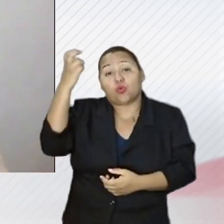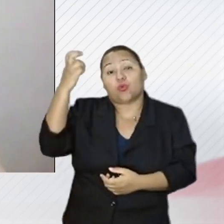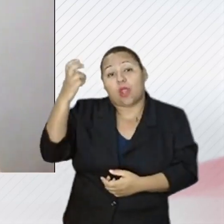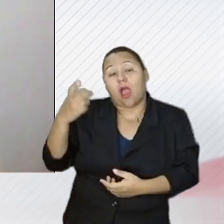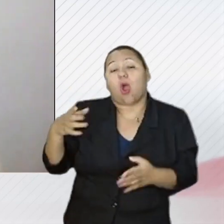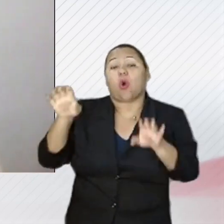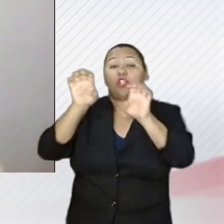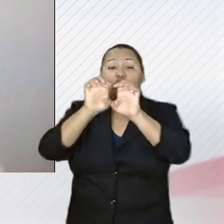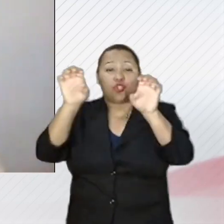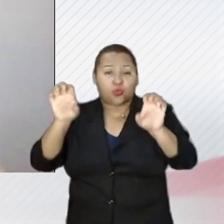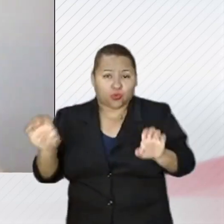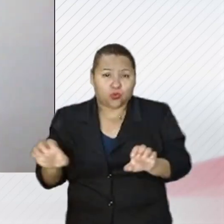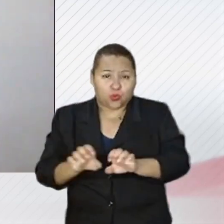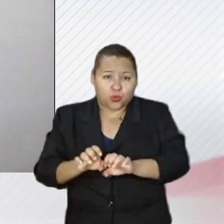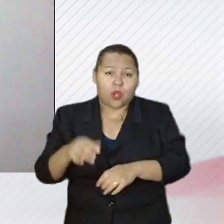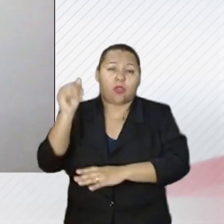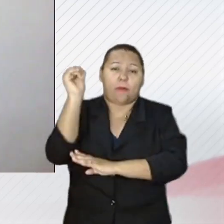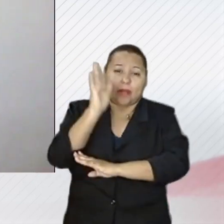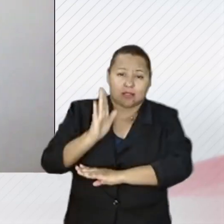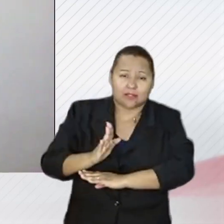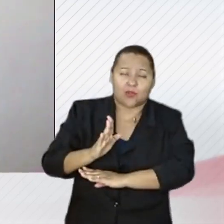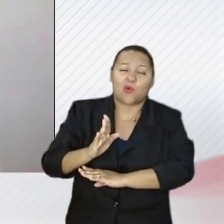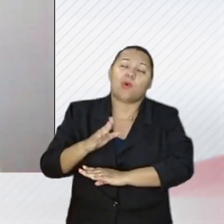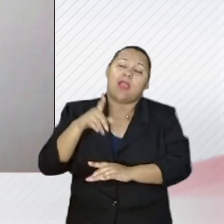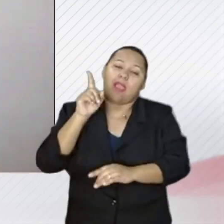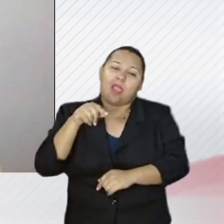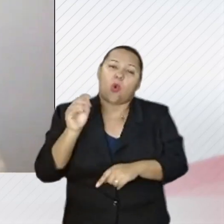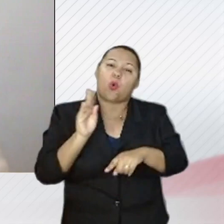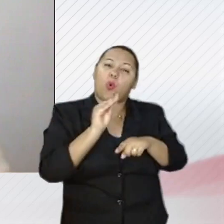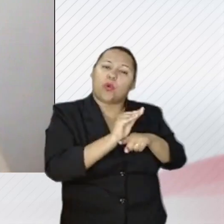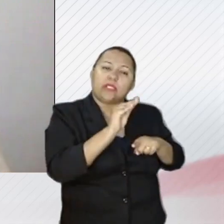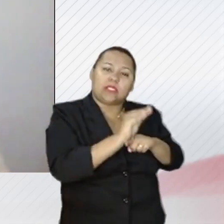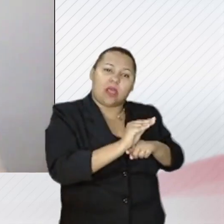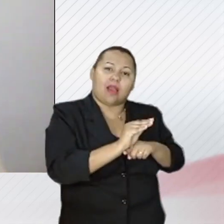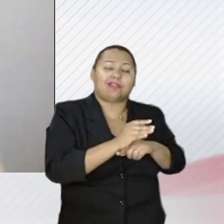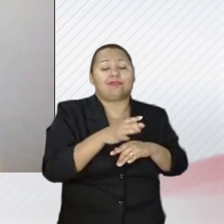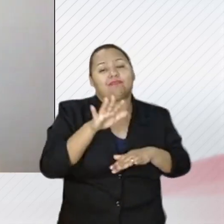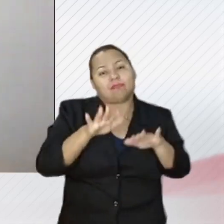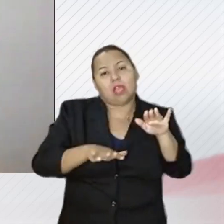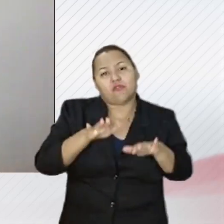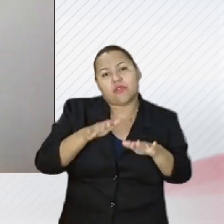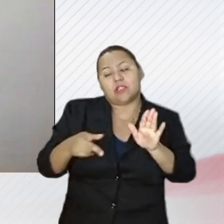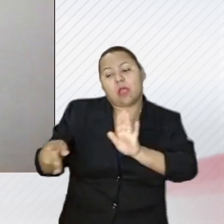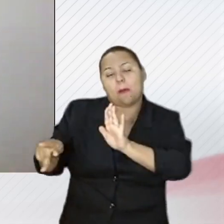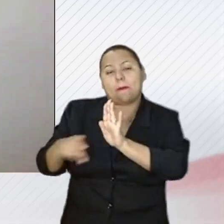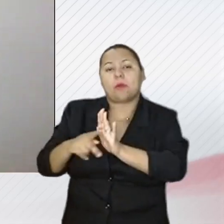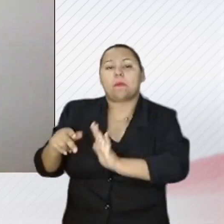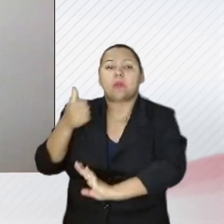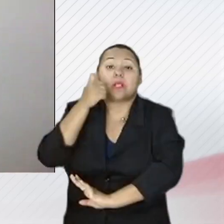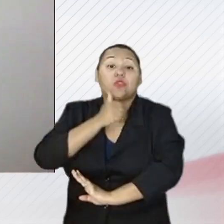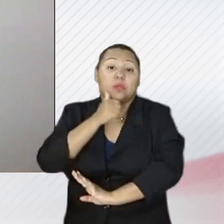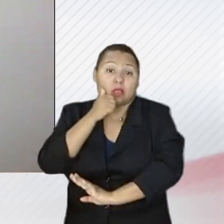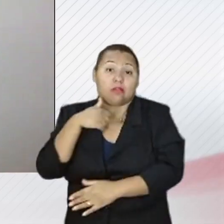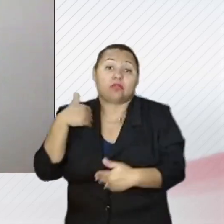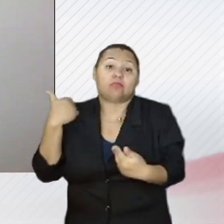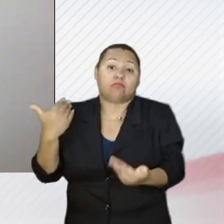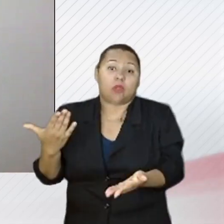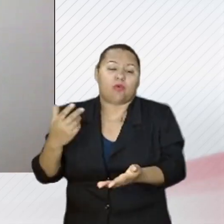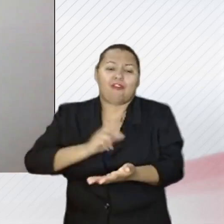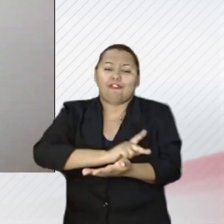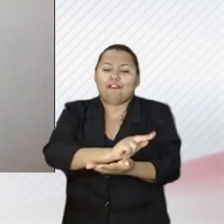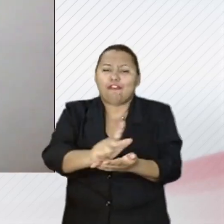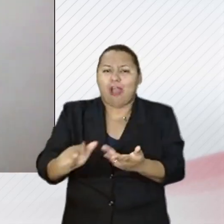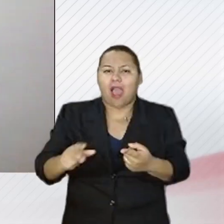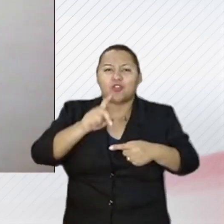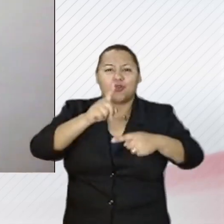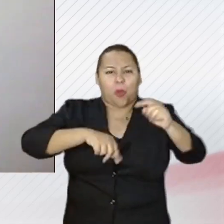sendo a responsabilidade do cuidado dos filhos e das crianças, acabam sendo para as mulheres. Então, vários produtos hoje, eles já